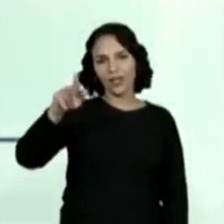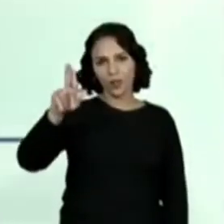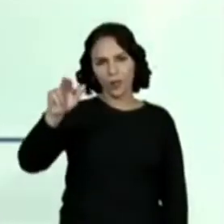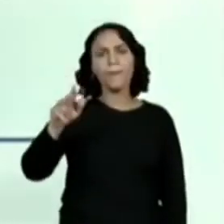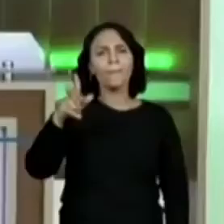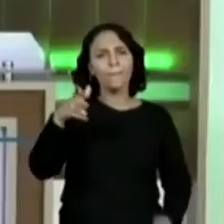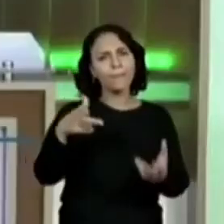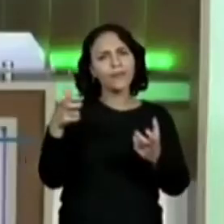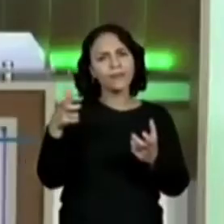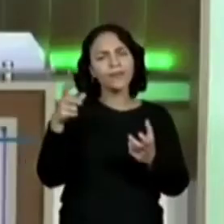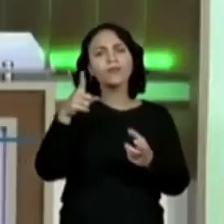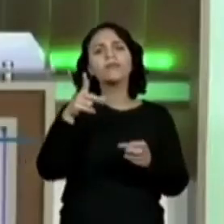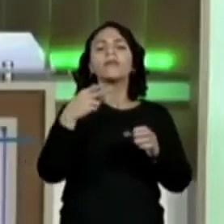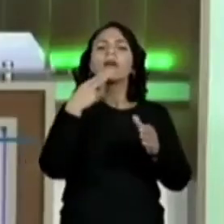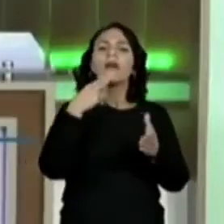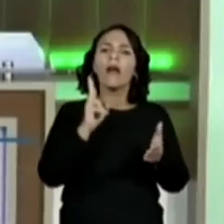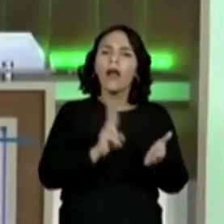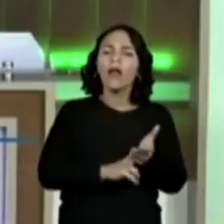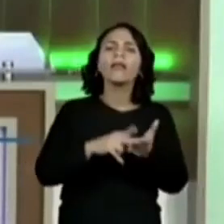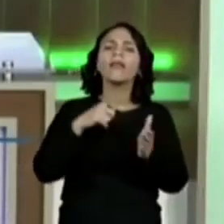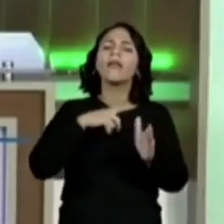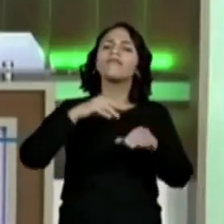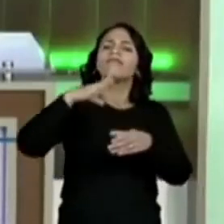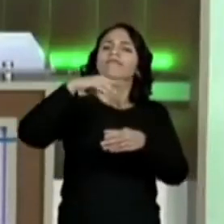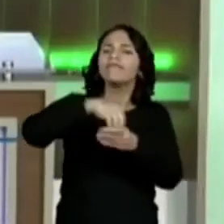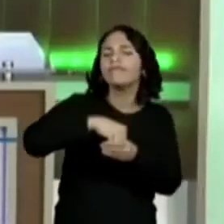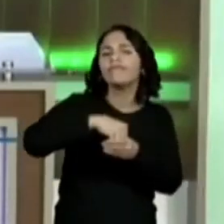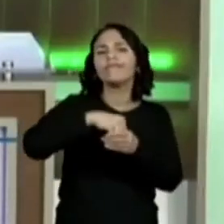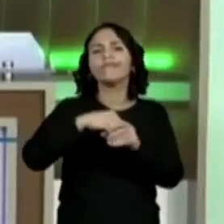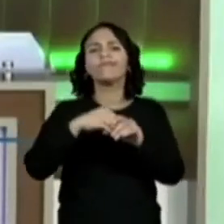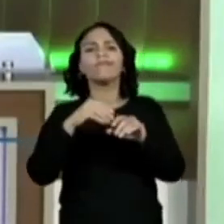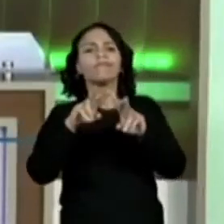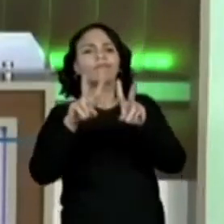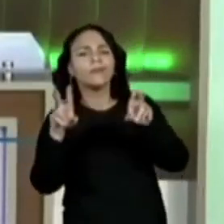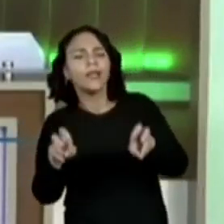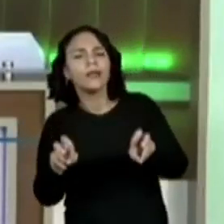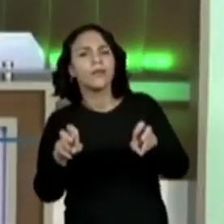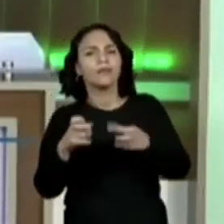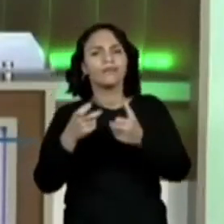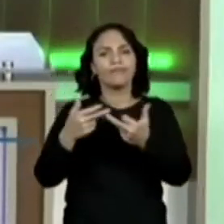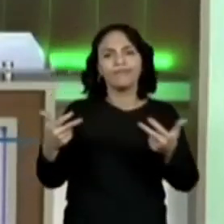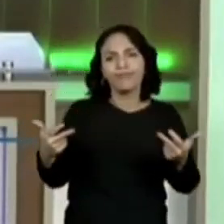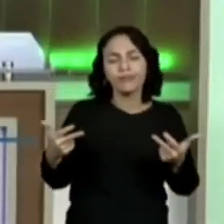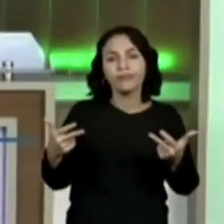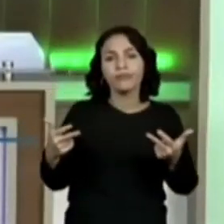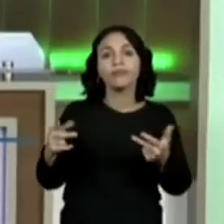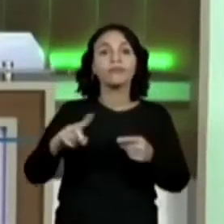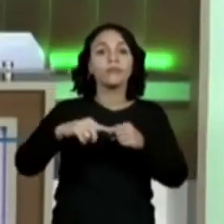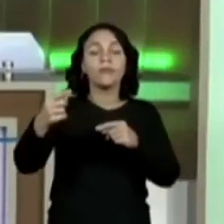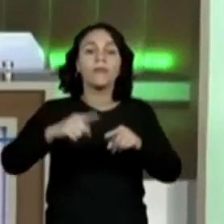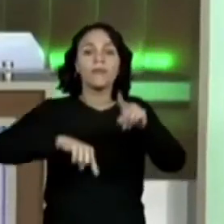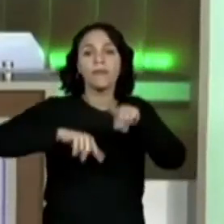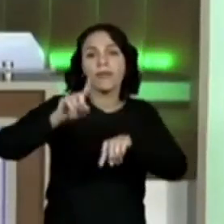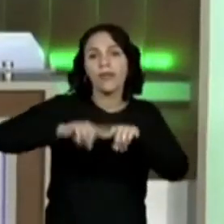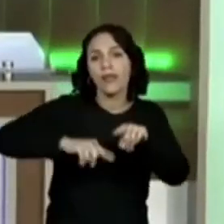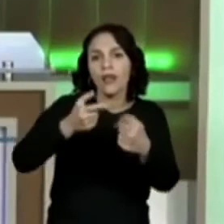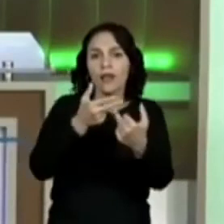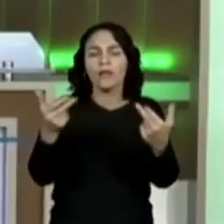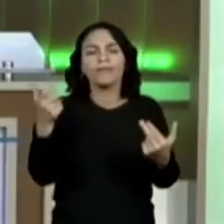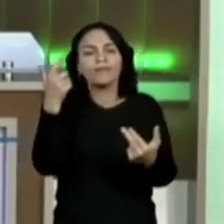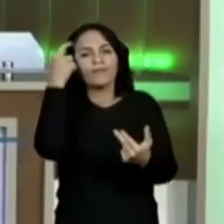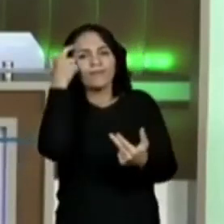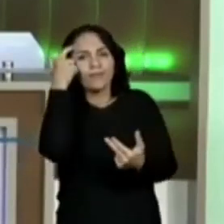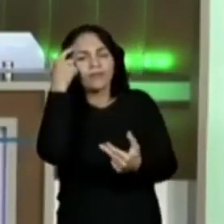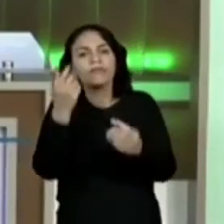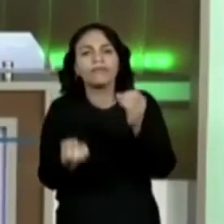mensagens. Nós apenas conversamos sobre elas depois de ter pensado nos materiais para a confecção de